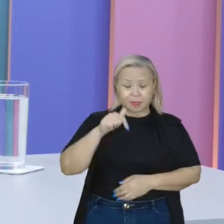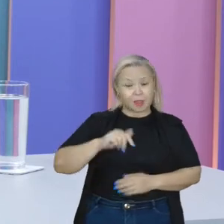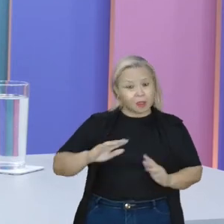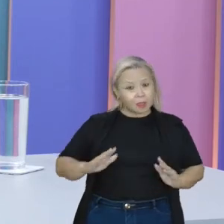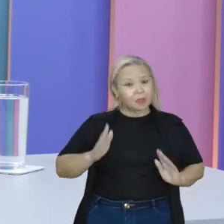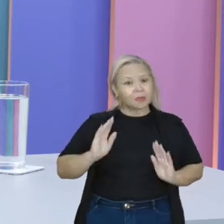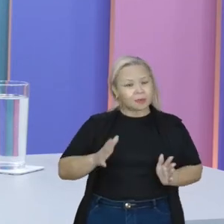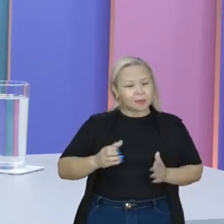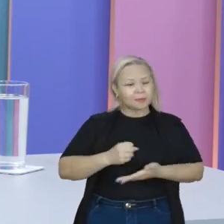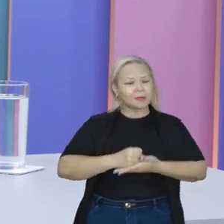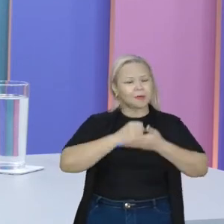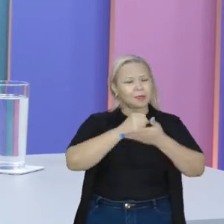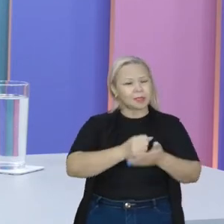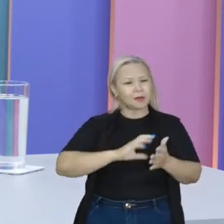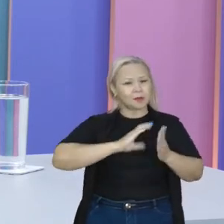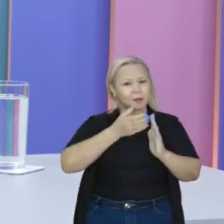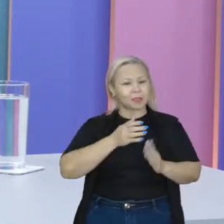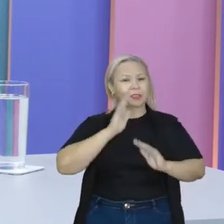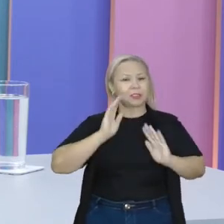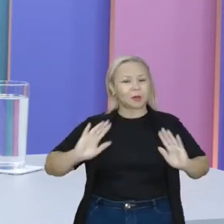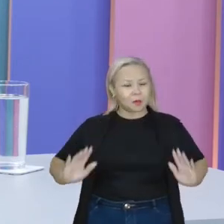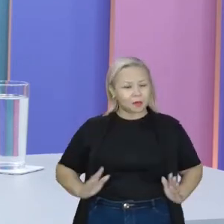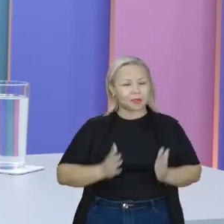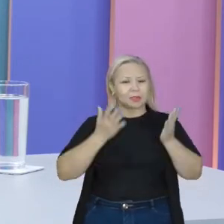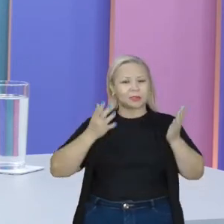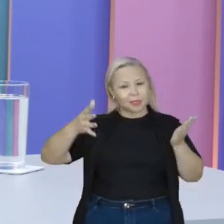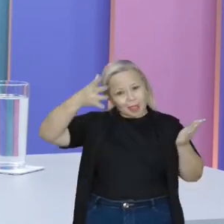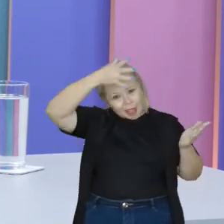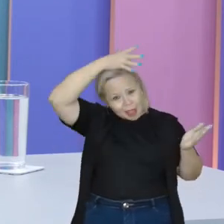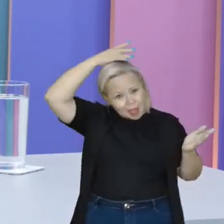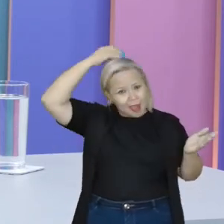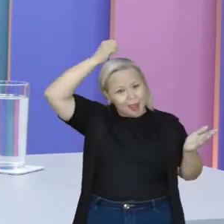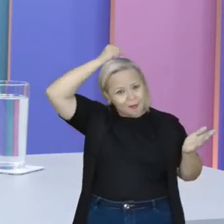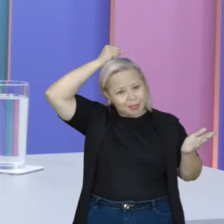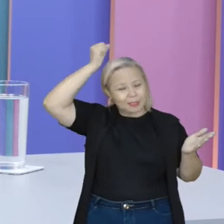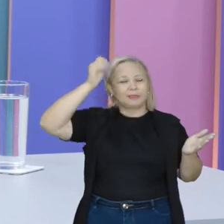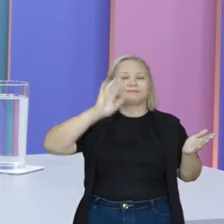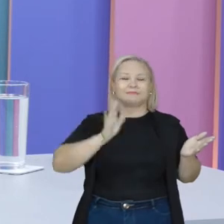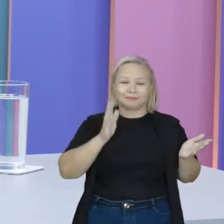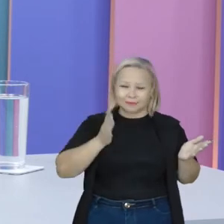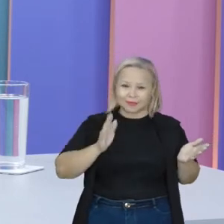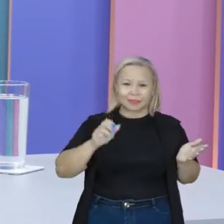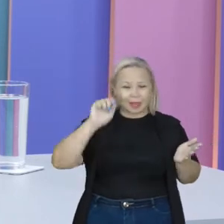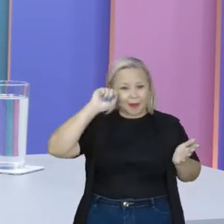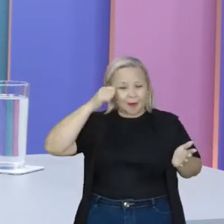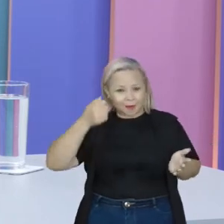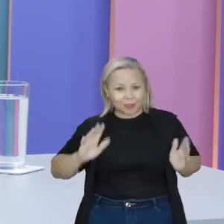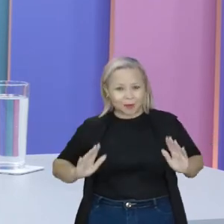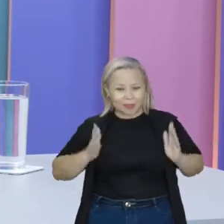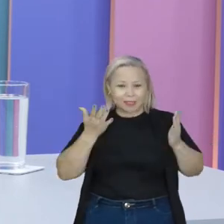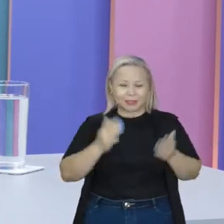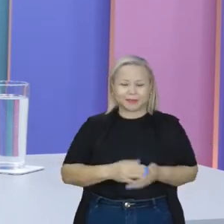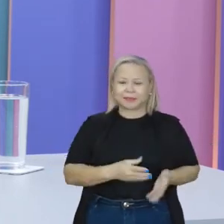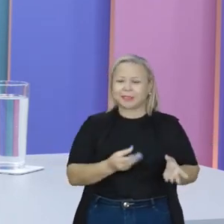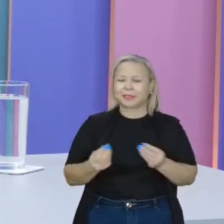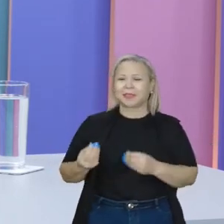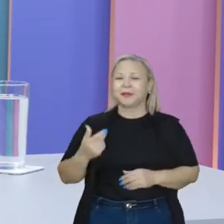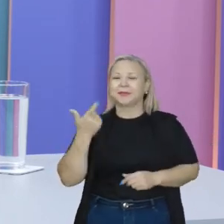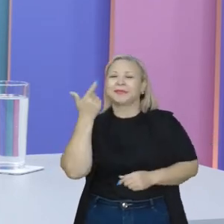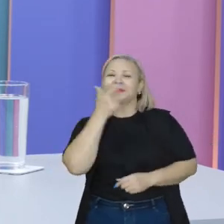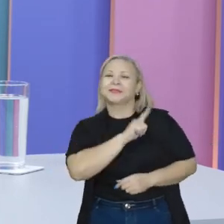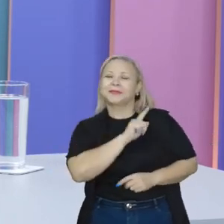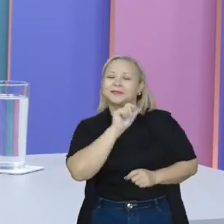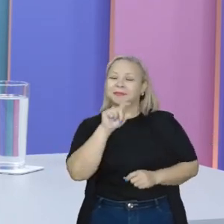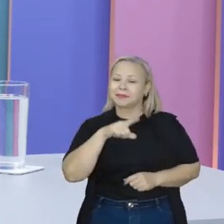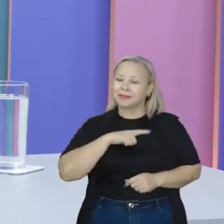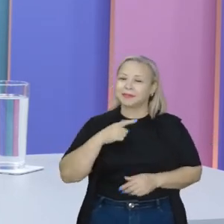homenageando a nossa mais velha, Benedita da Silva. Né? E, bom, são tantas as conquistas que a gente